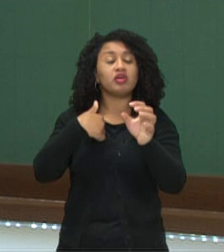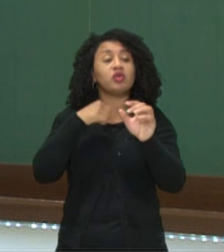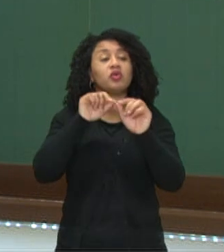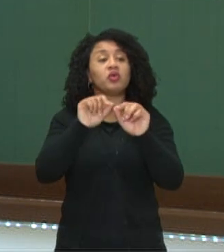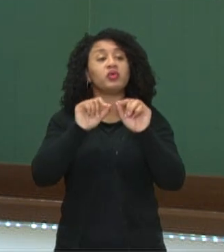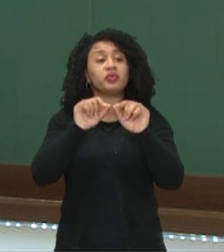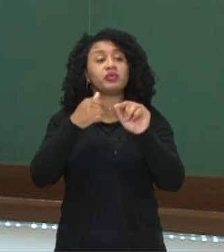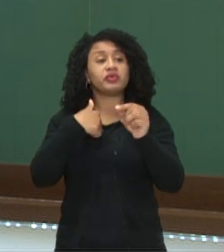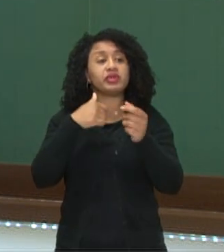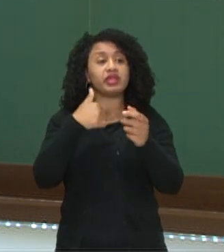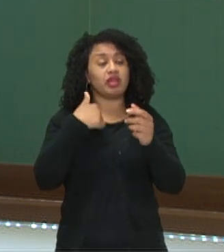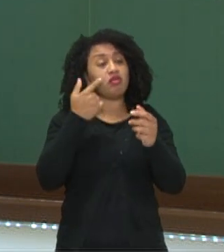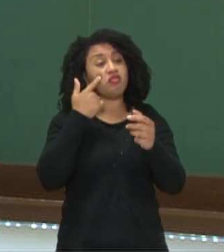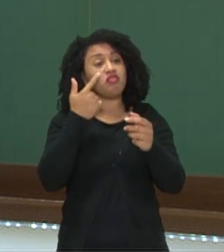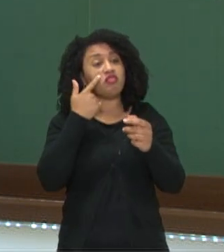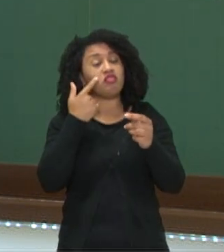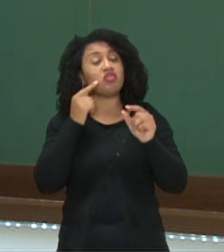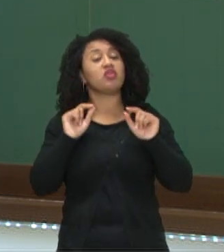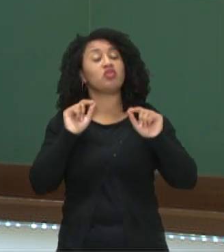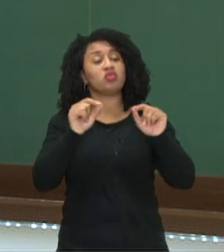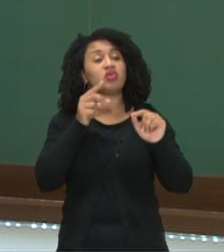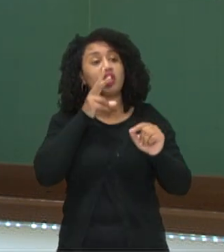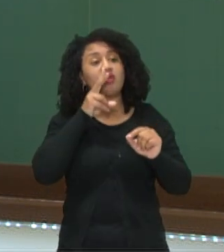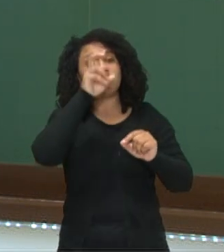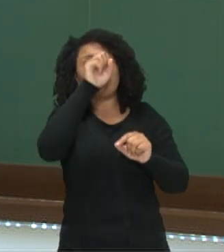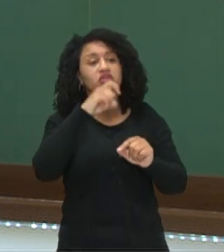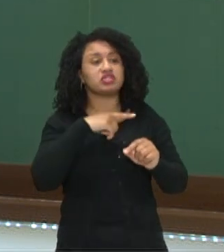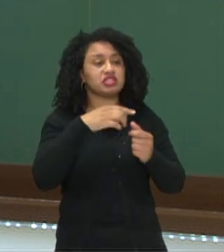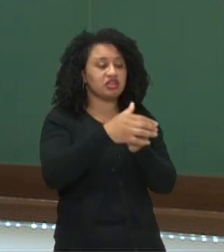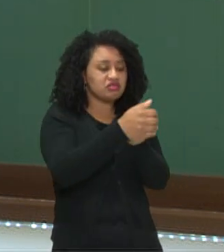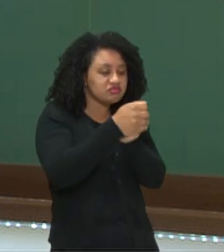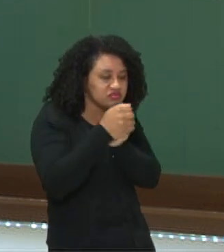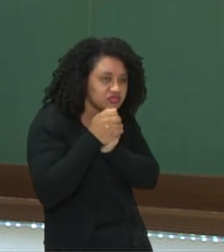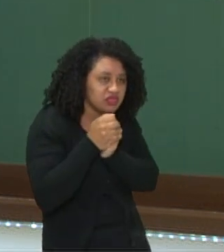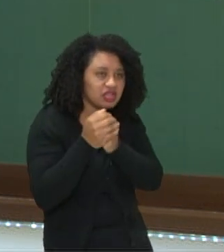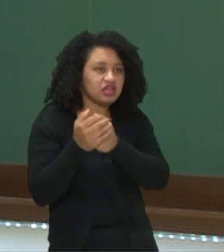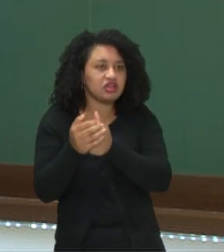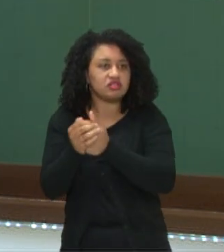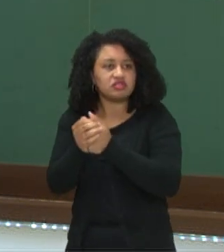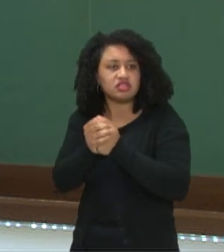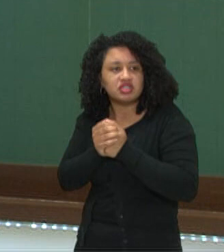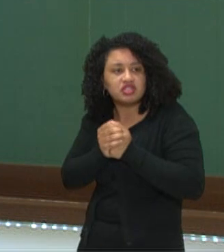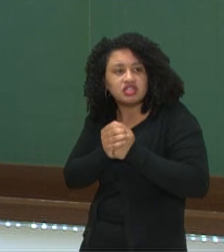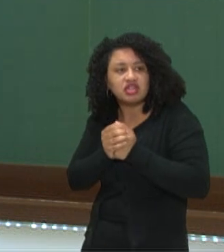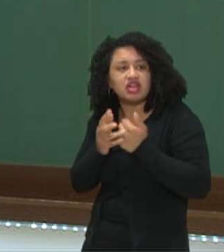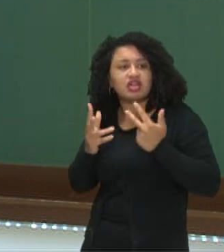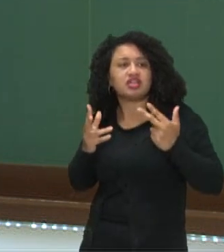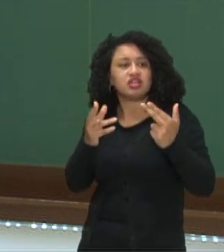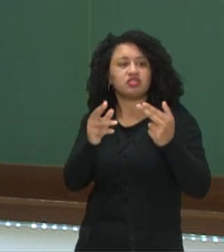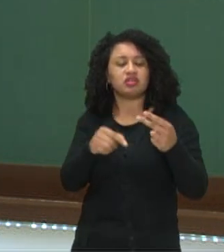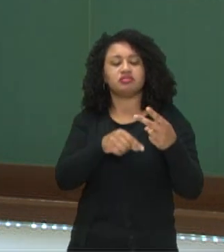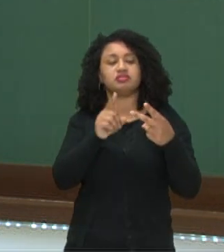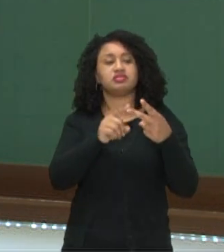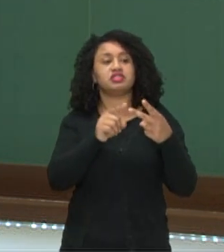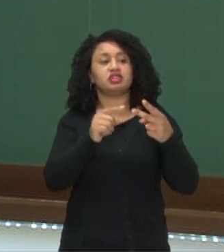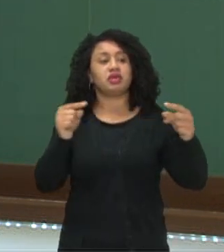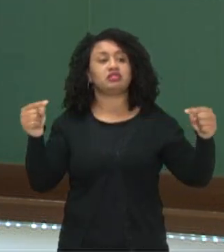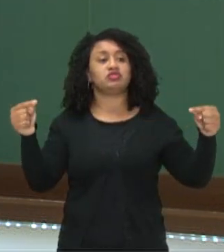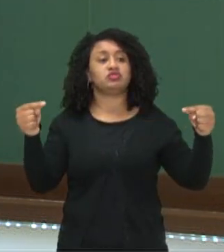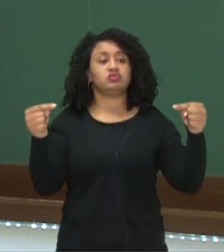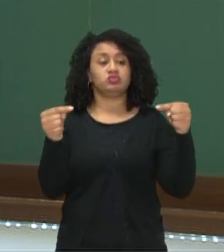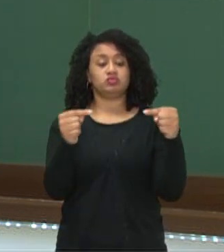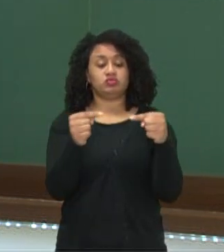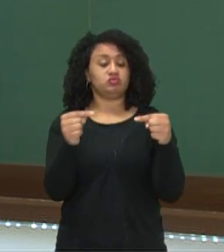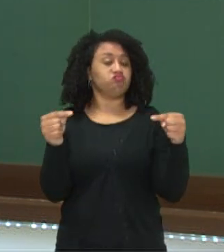ele está mensurando essa força. Então, elas têm a mesma intensidade. Percebam que tem a mesma direção, ou